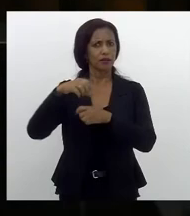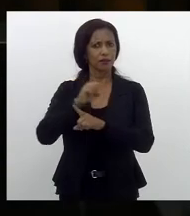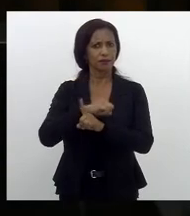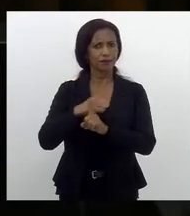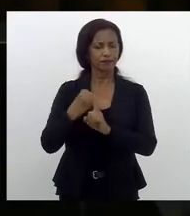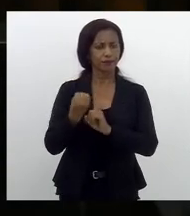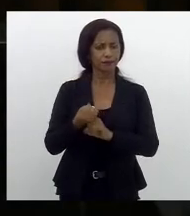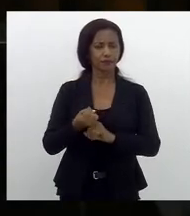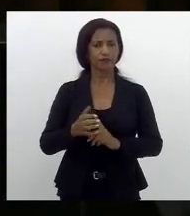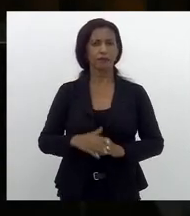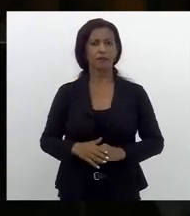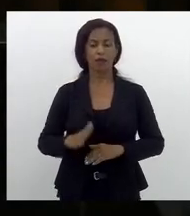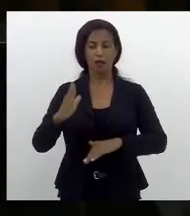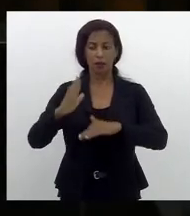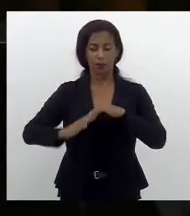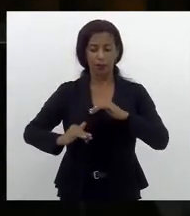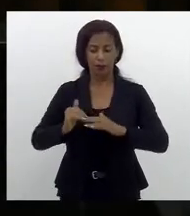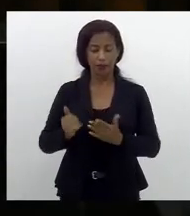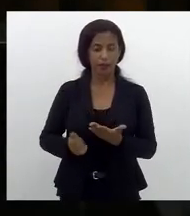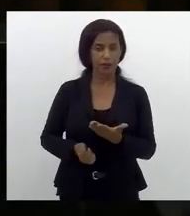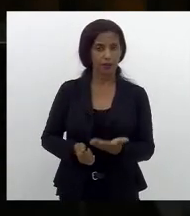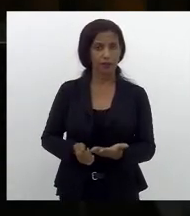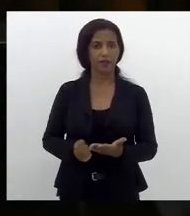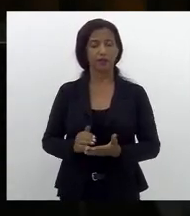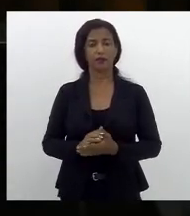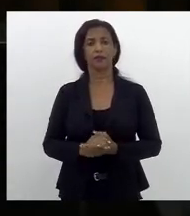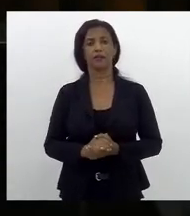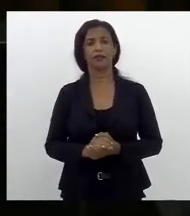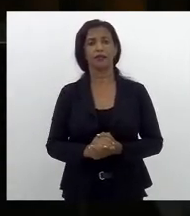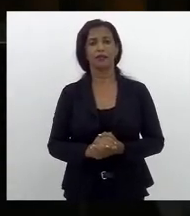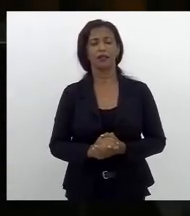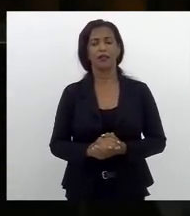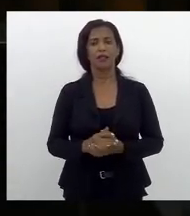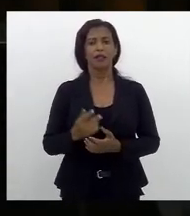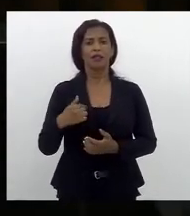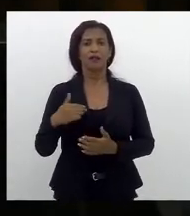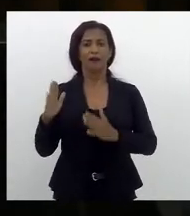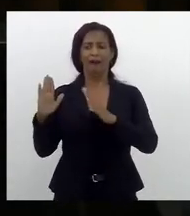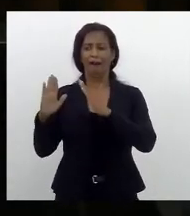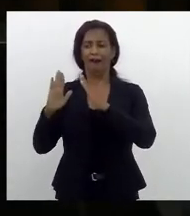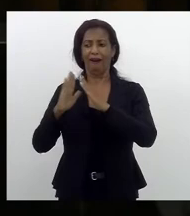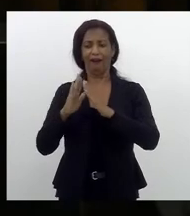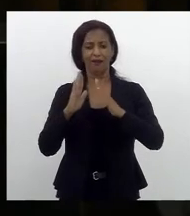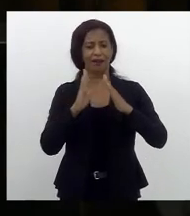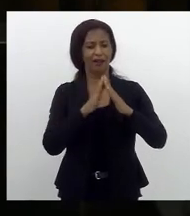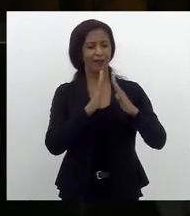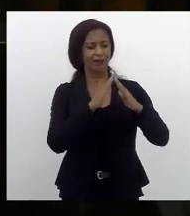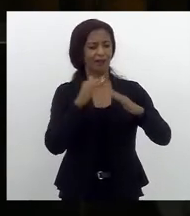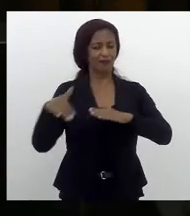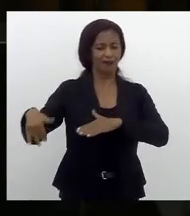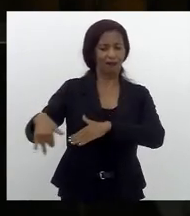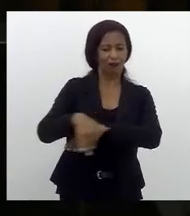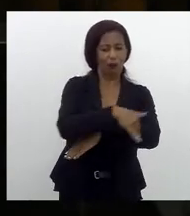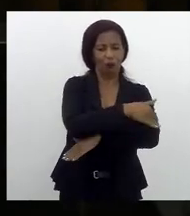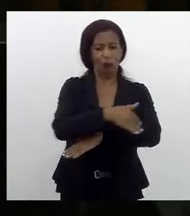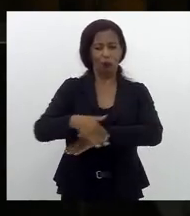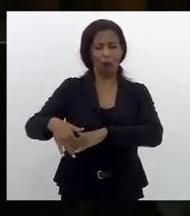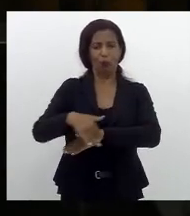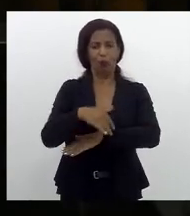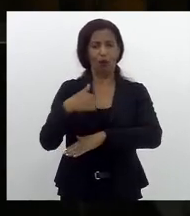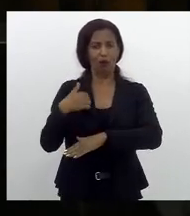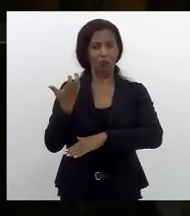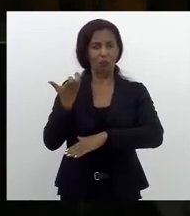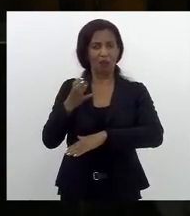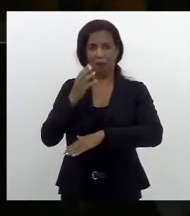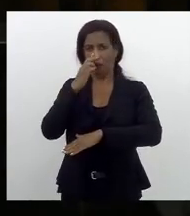sociedade, profissão essa que é, passa na porta das nossas casas, né, para poder recolher aquilo que a gente não quer